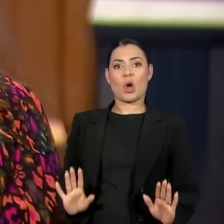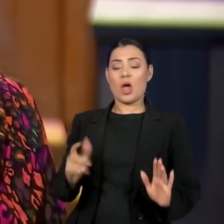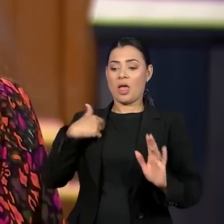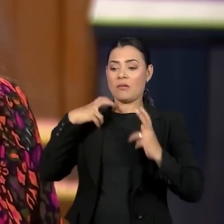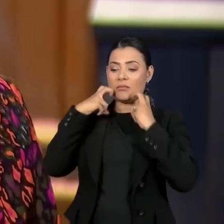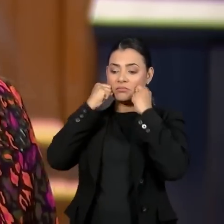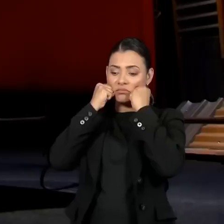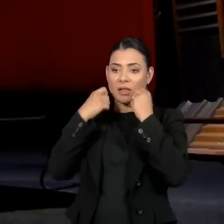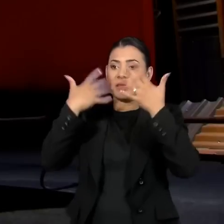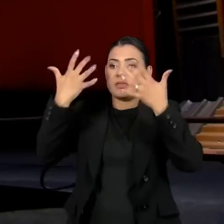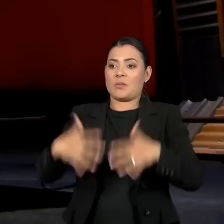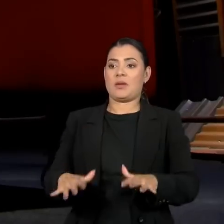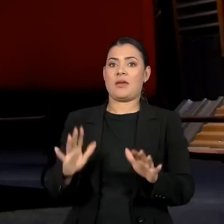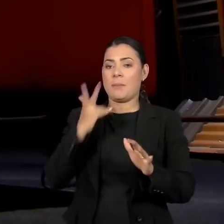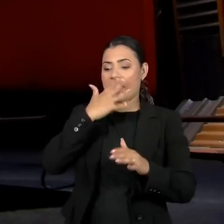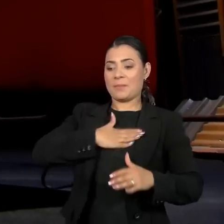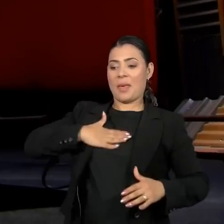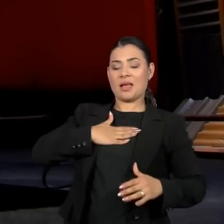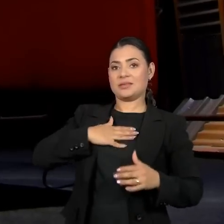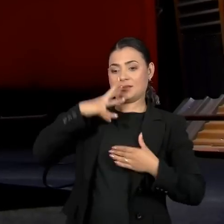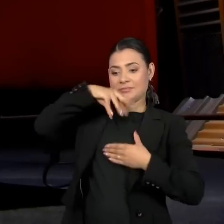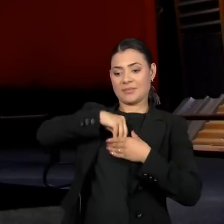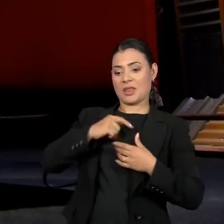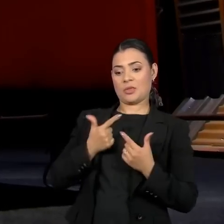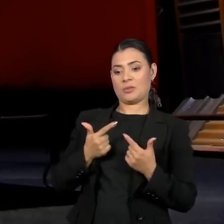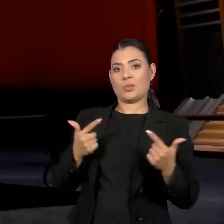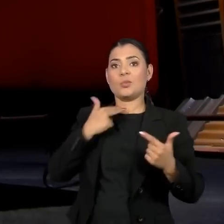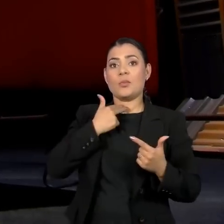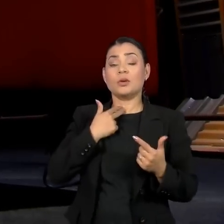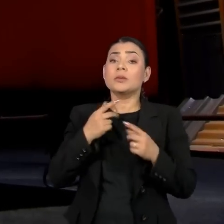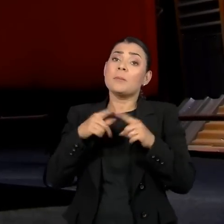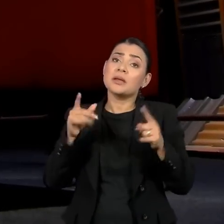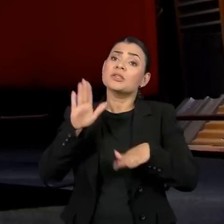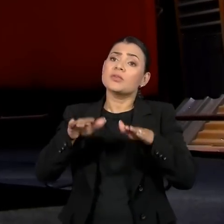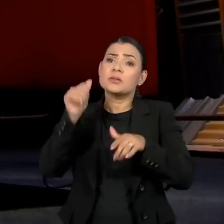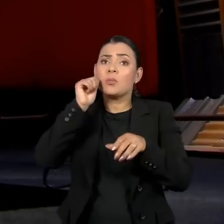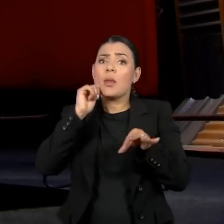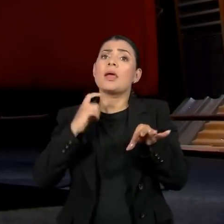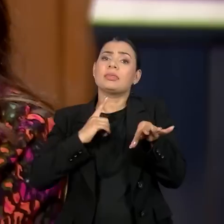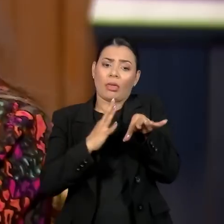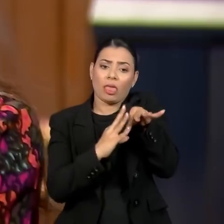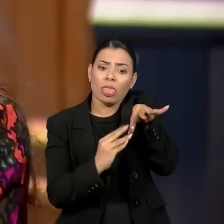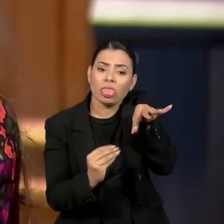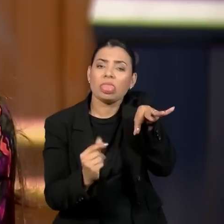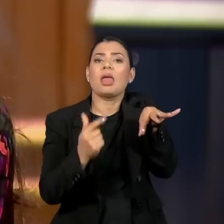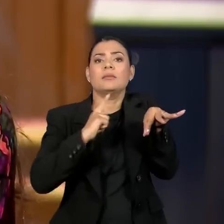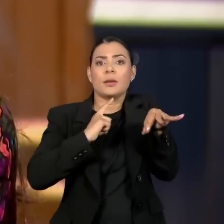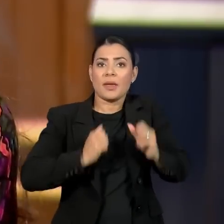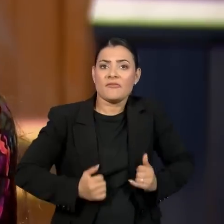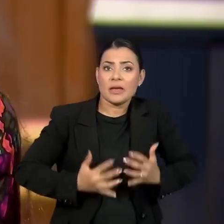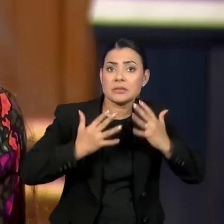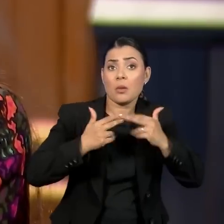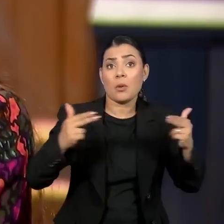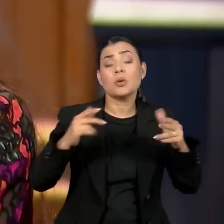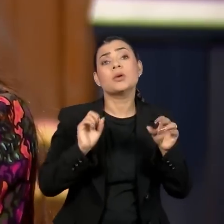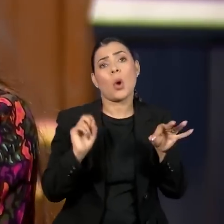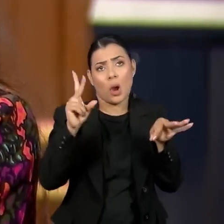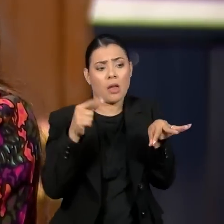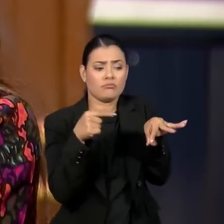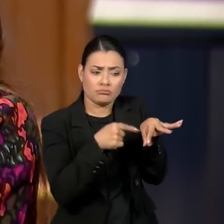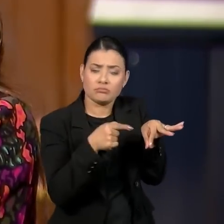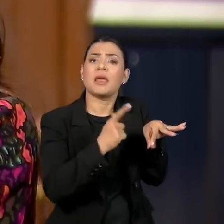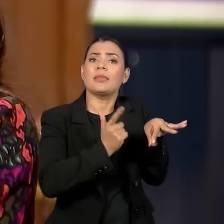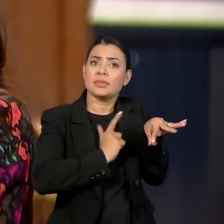constrangidas de receber. A não ser que essa mulher esteja com alguma doença, alguma Sim. infecção, um corrimento e É. tal, a vagina, ela realmente, ela tem